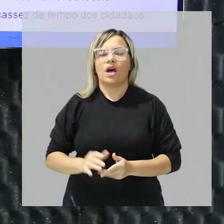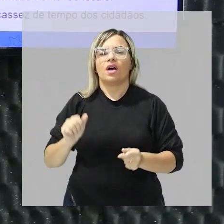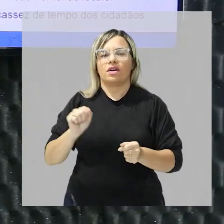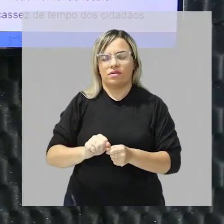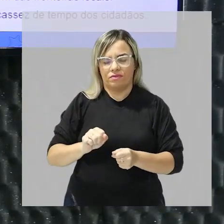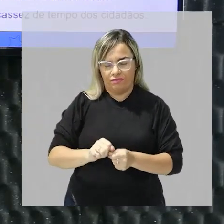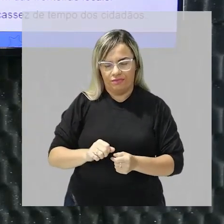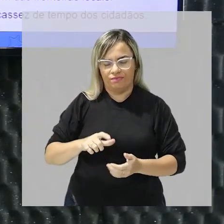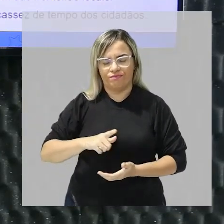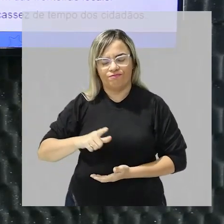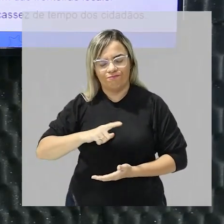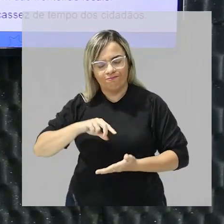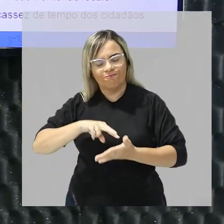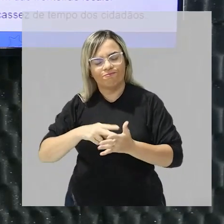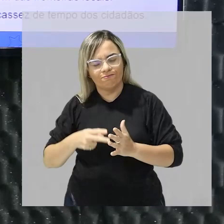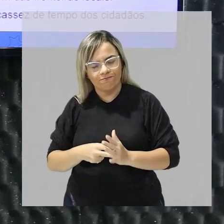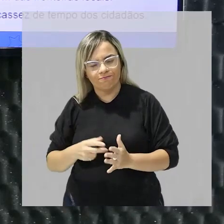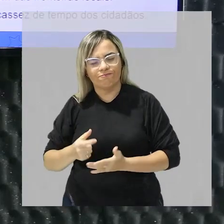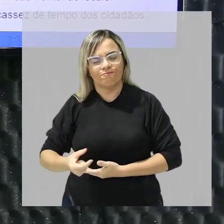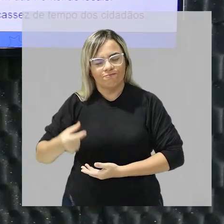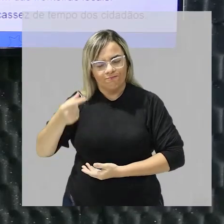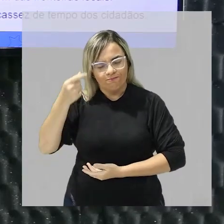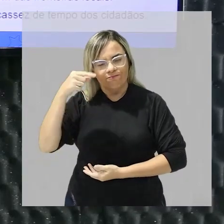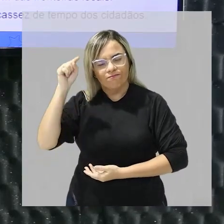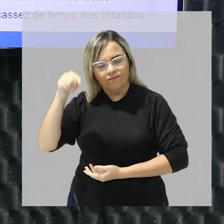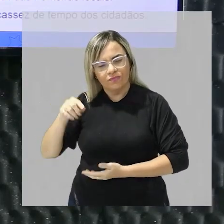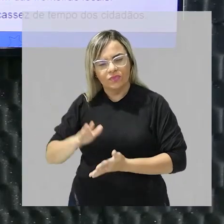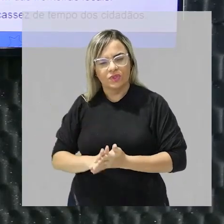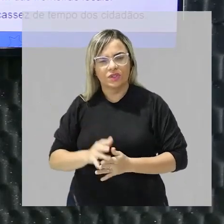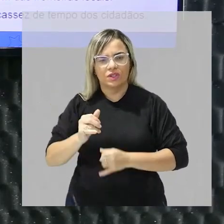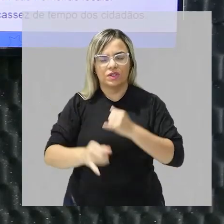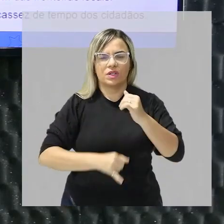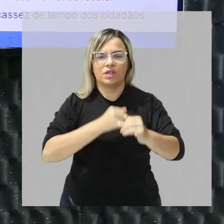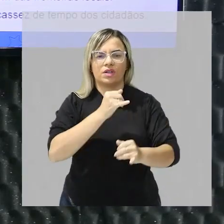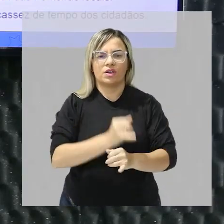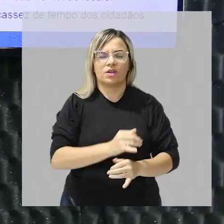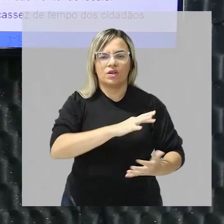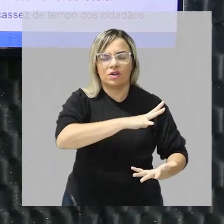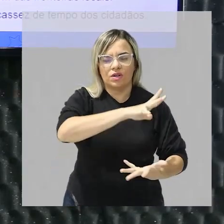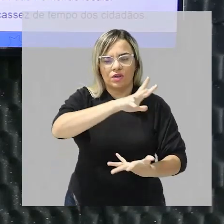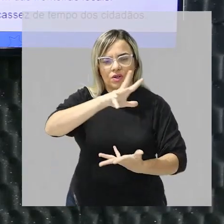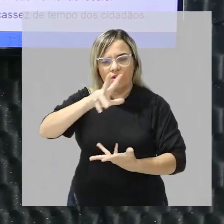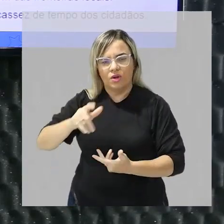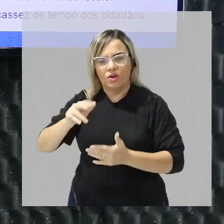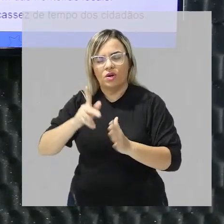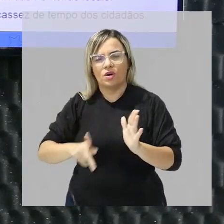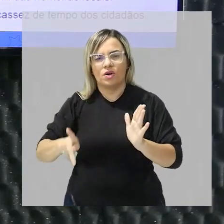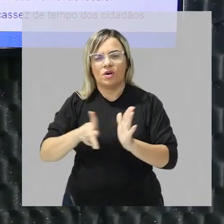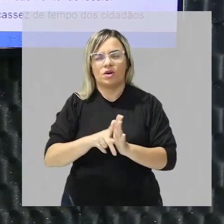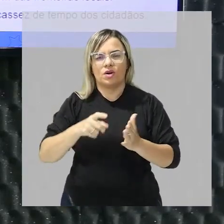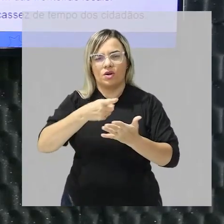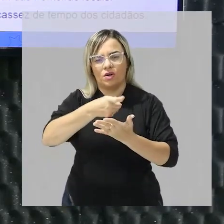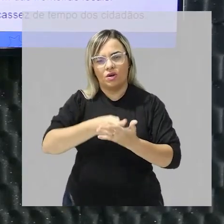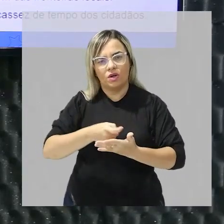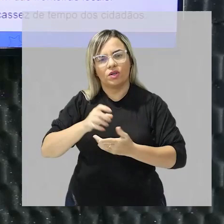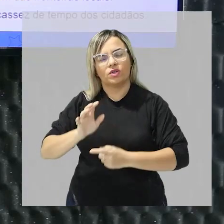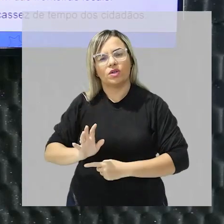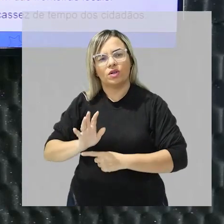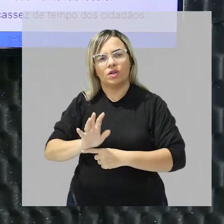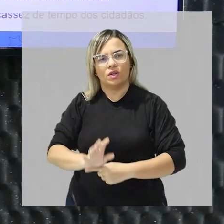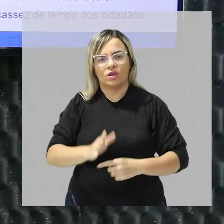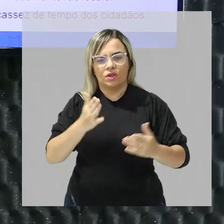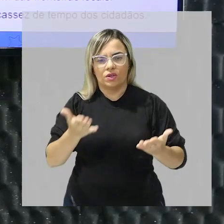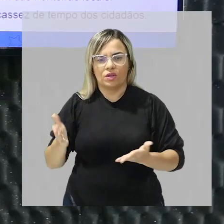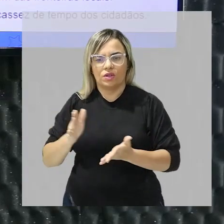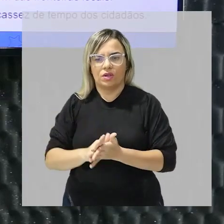sentido. Porque a internet, ela tem um alcance mundial, inclusive o próprio texto te ajuda com isso. Bem aqui